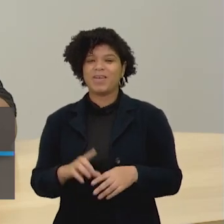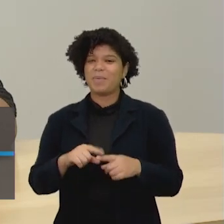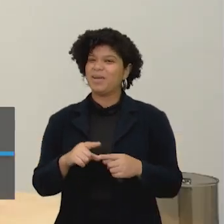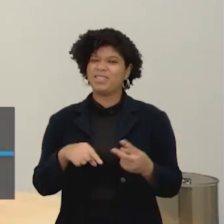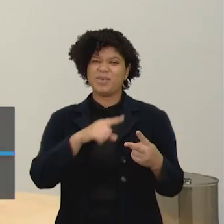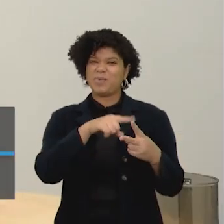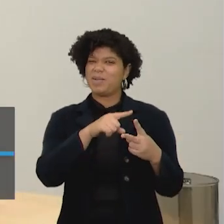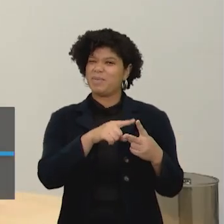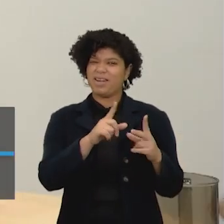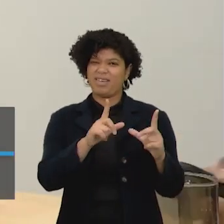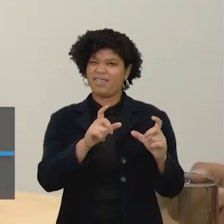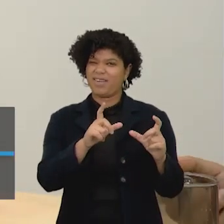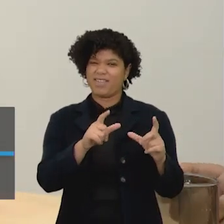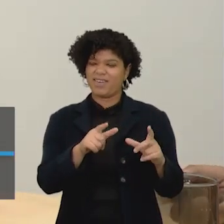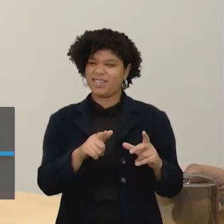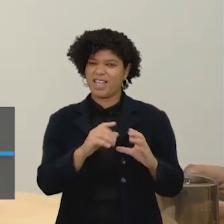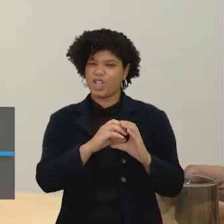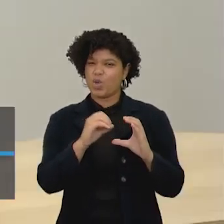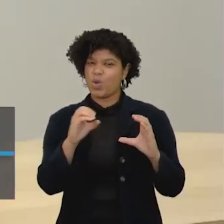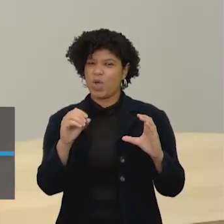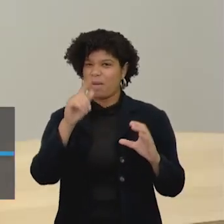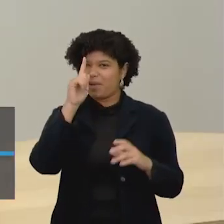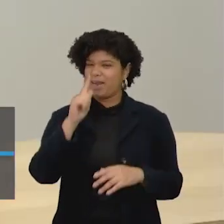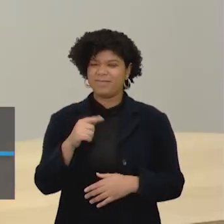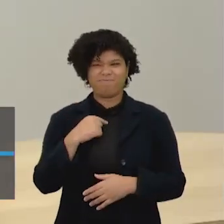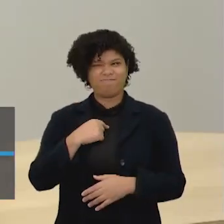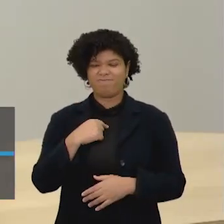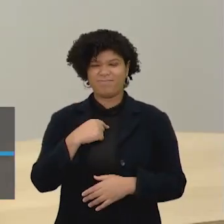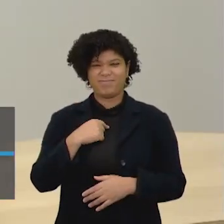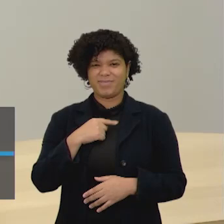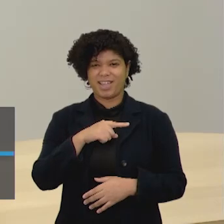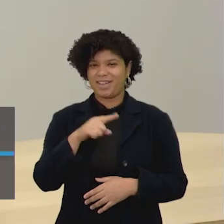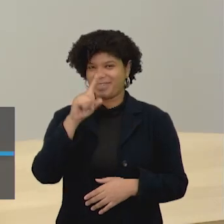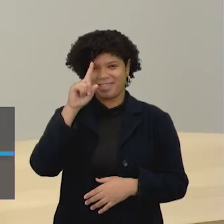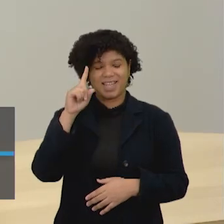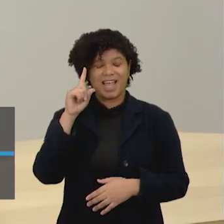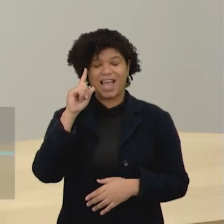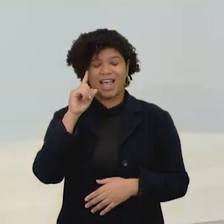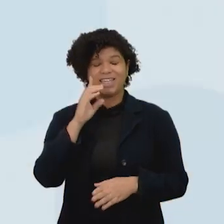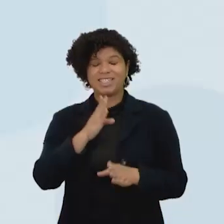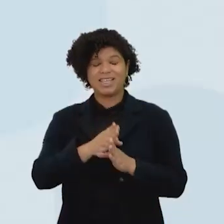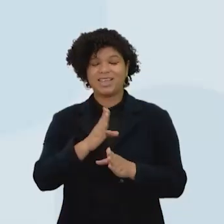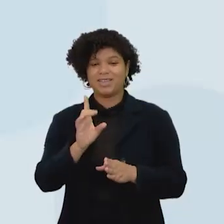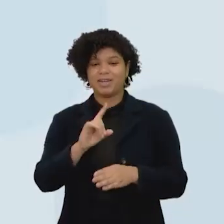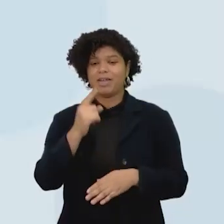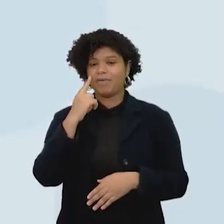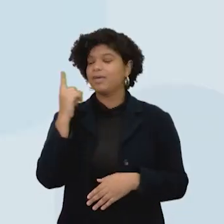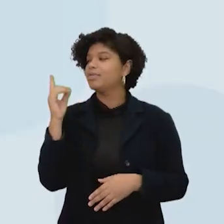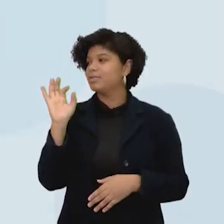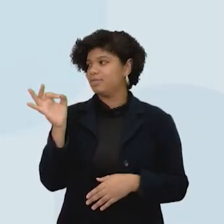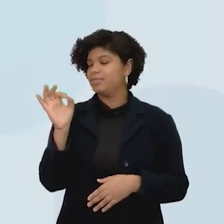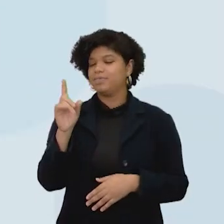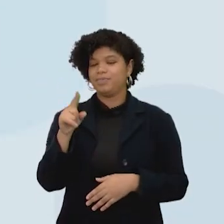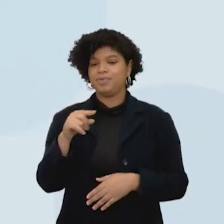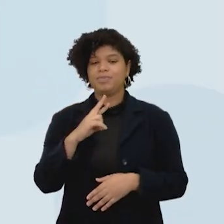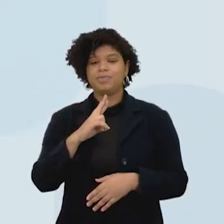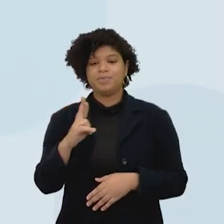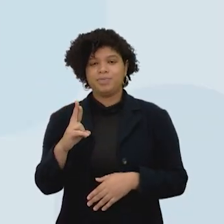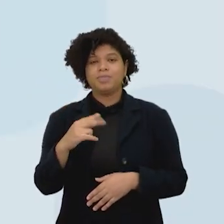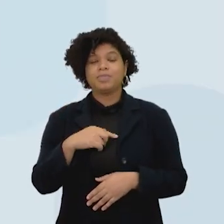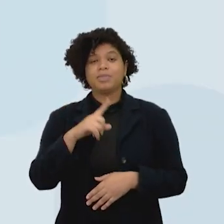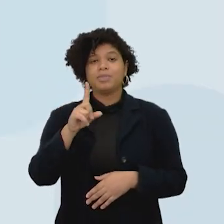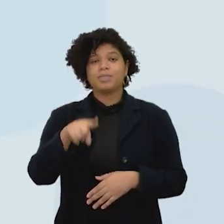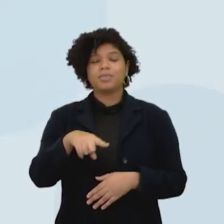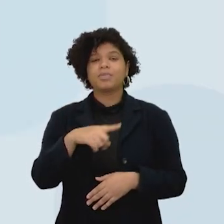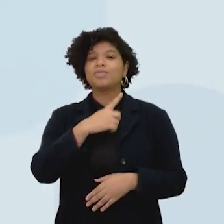Amarelo gritante não deu certo. Aquilo lá não foi muito legal, não. Vamos ver o que tem mais aqui? Olha lá, perfume adocicado é a resposta, pode pôr para eles aí, ó, que